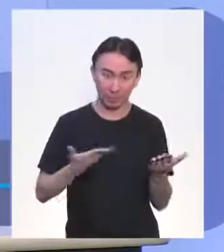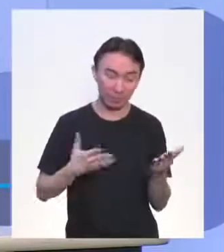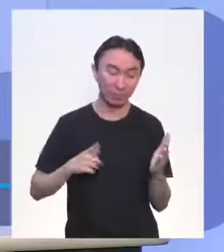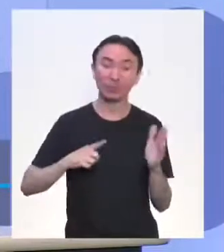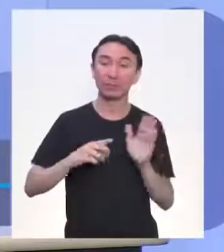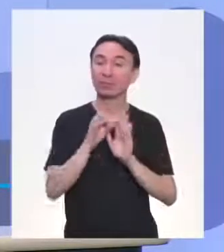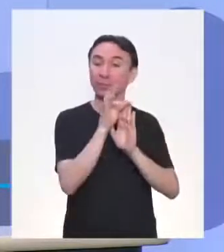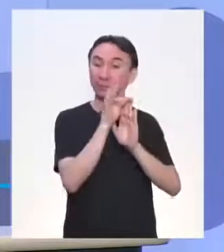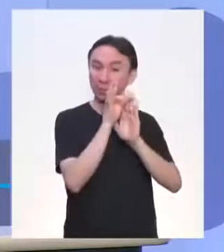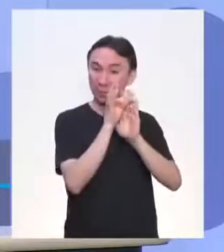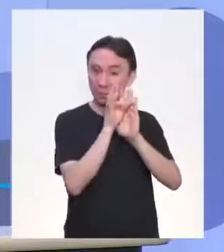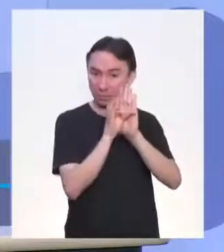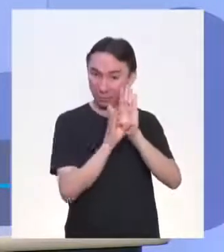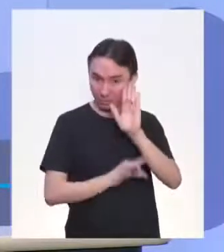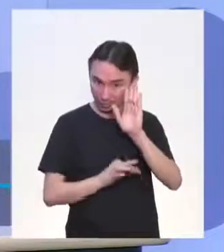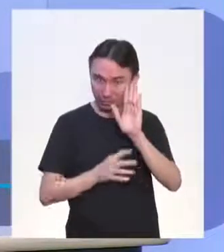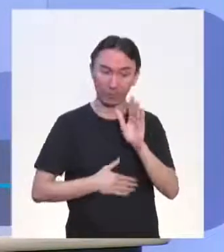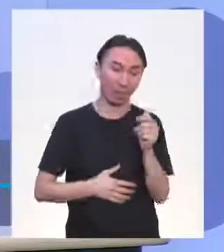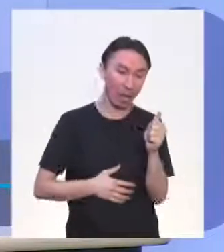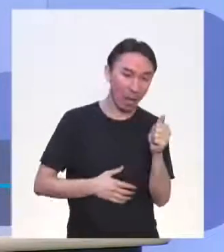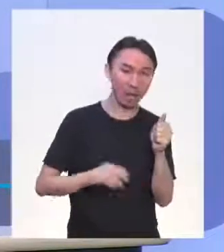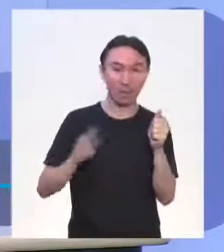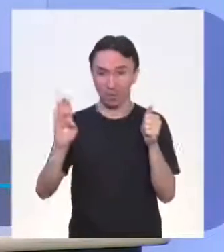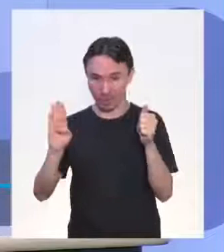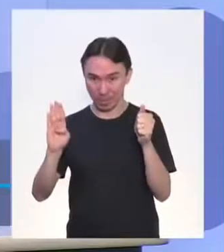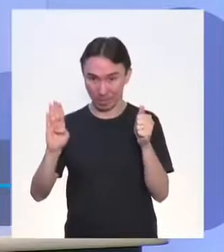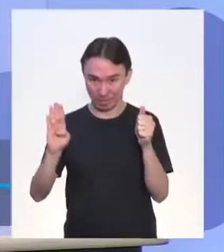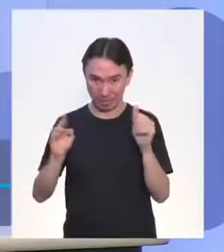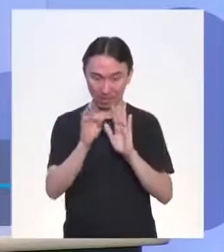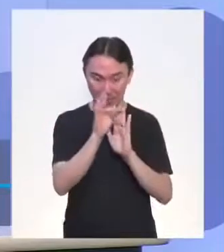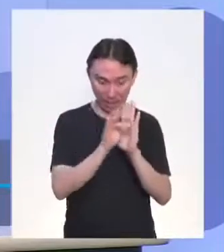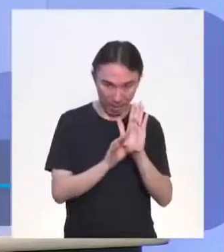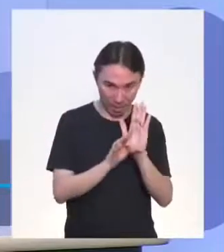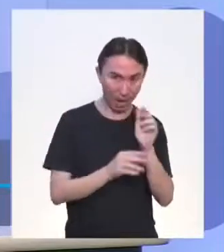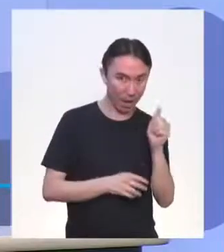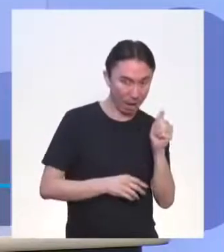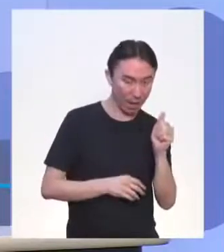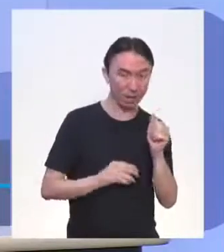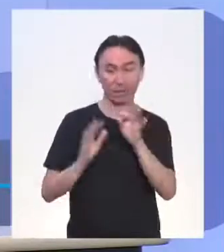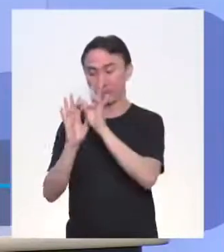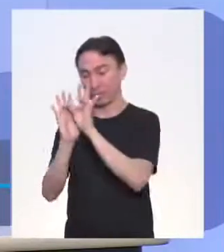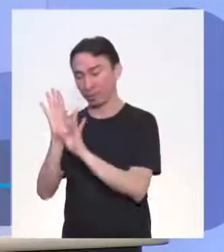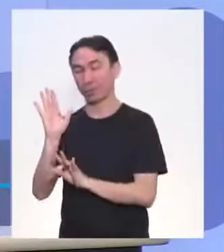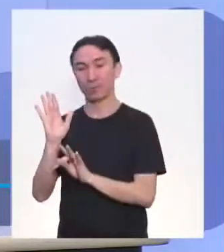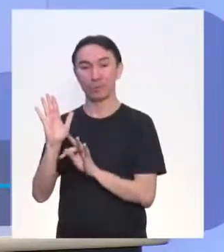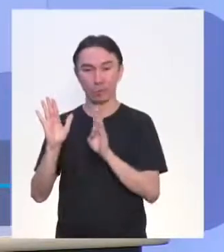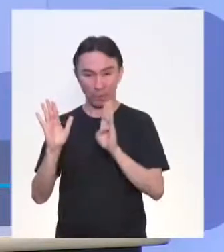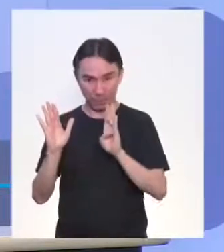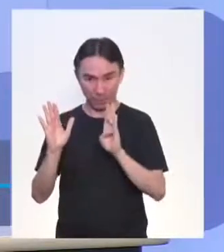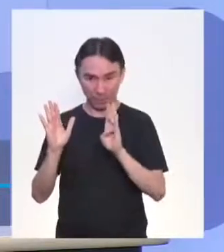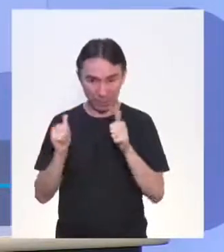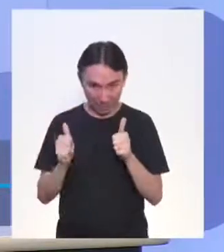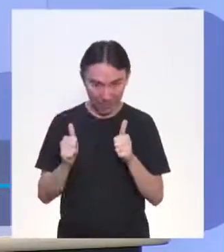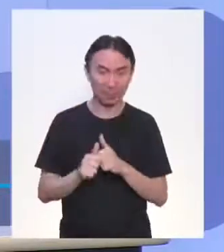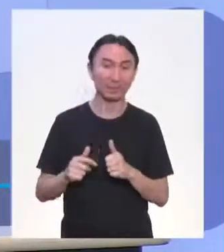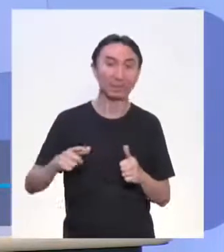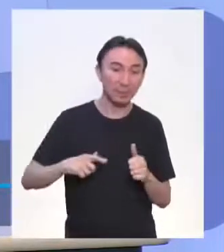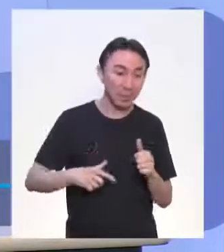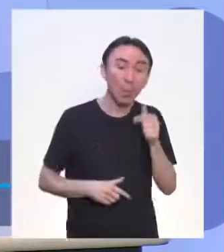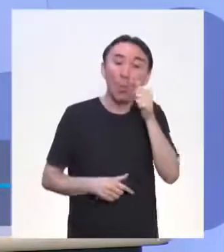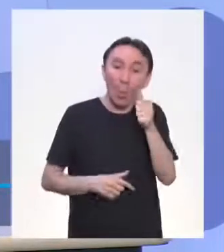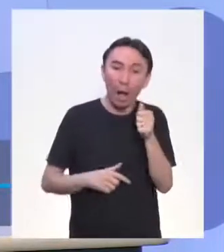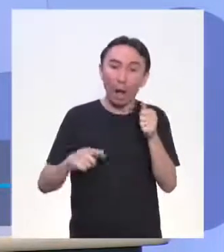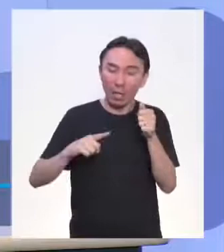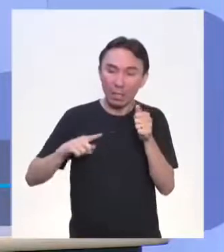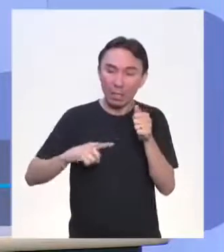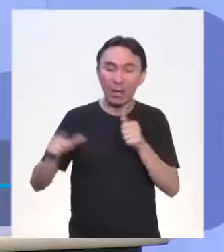texto. Existe um texto A e um texto B aqui. O texto A é um artigo que foi retirado do Jornal da